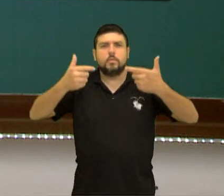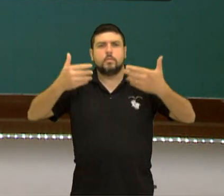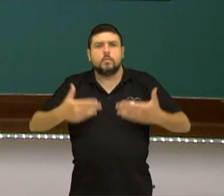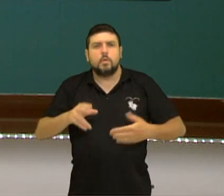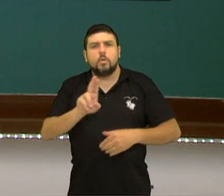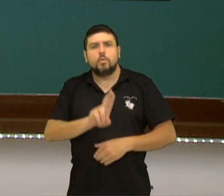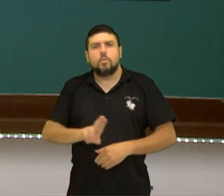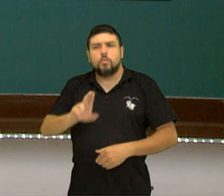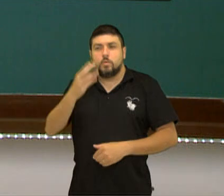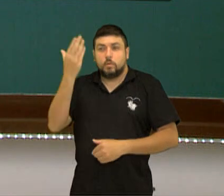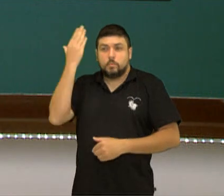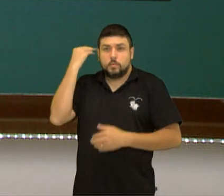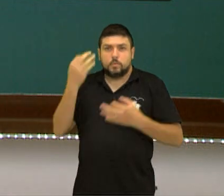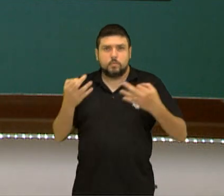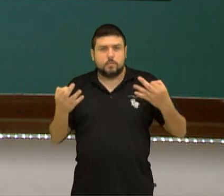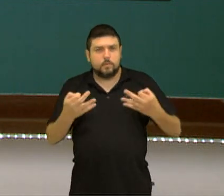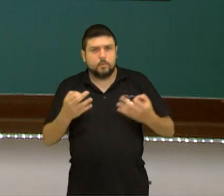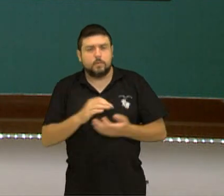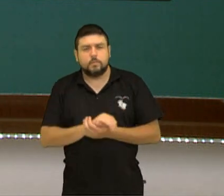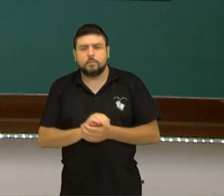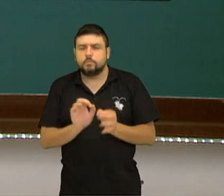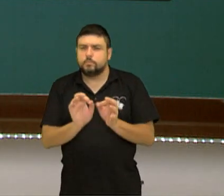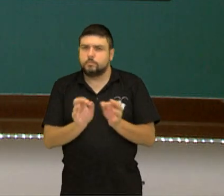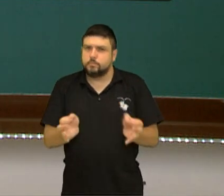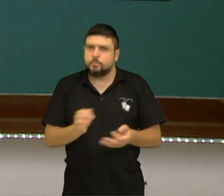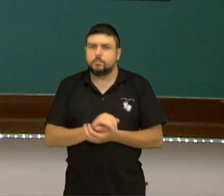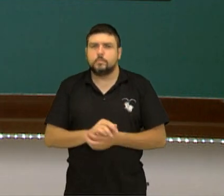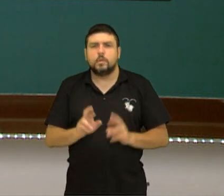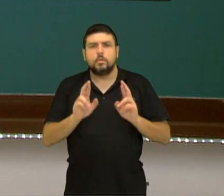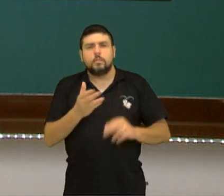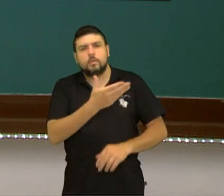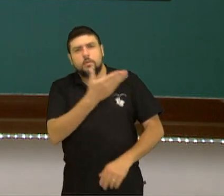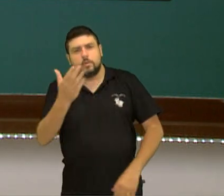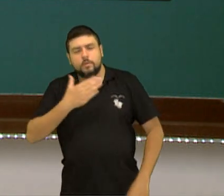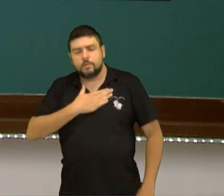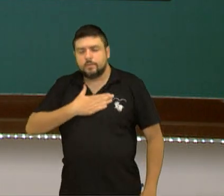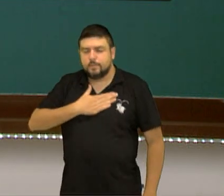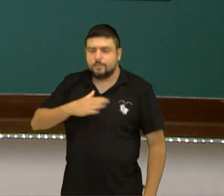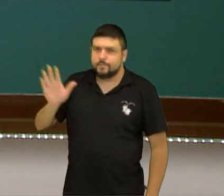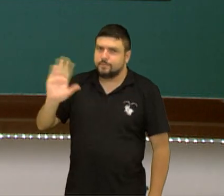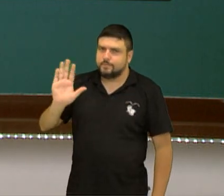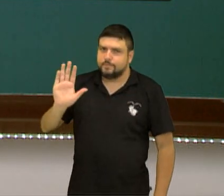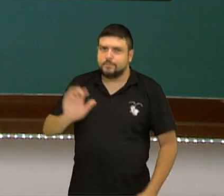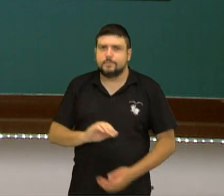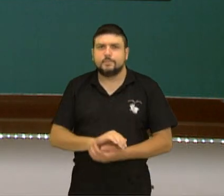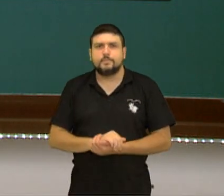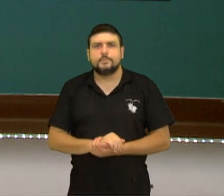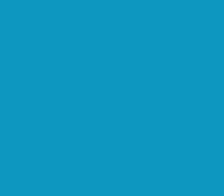do passado perfeito. Muito simples. Espero que vocês tenham gostado. Bye, bye.